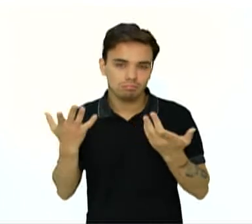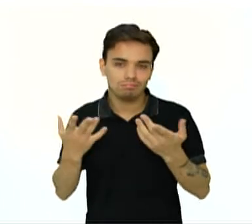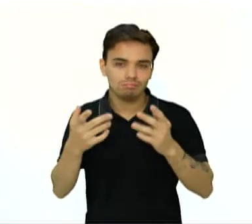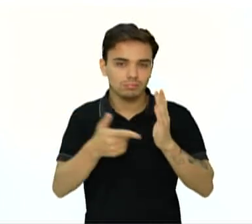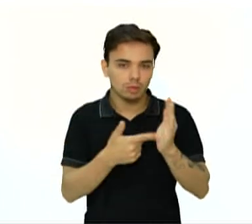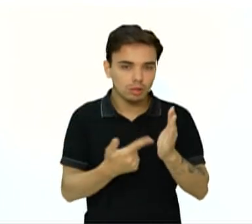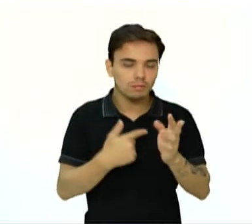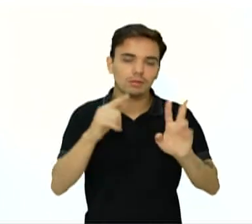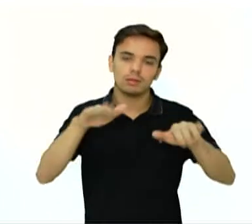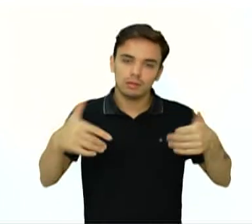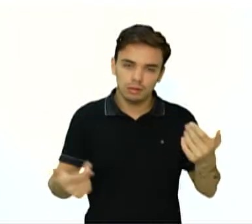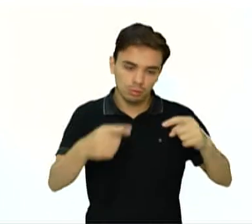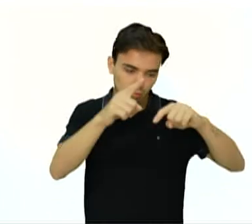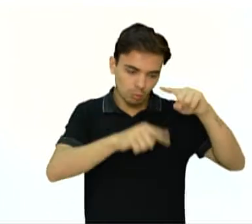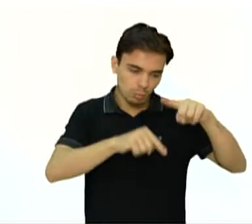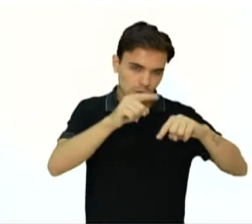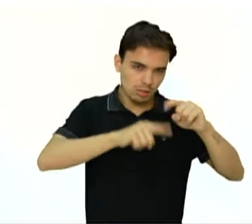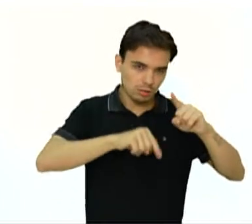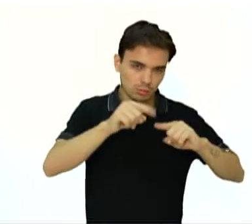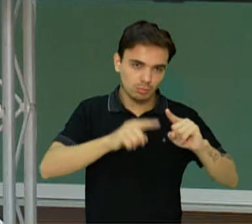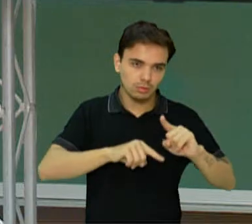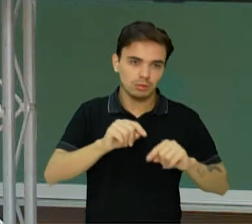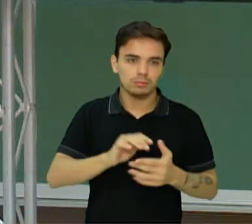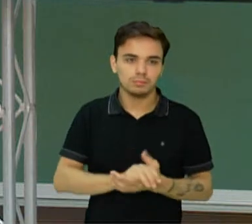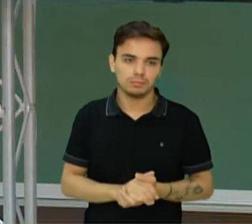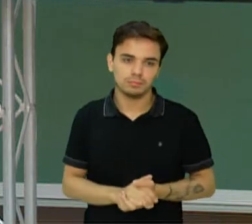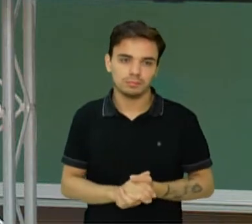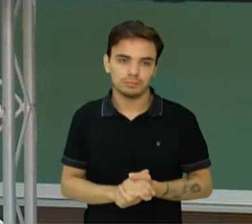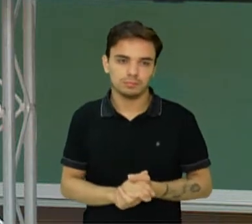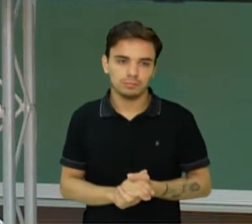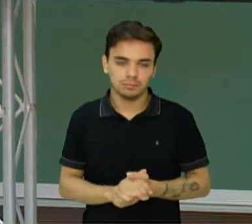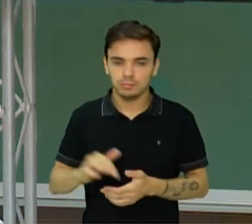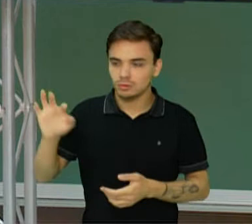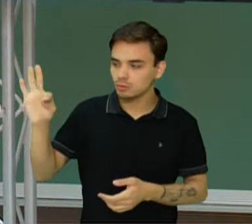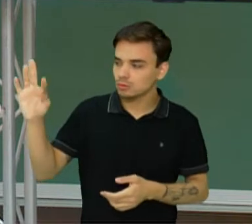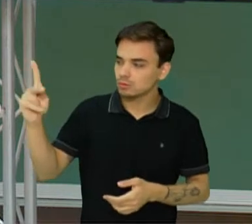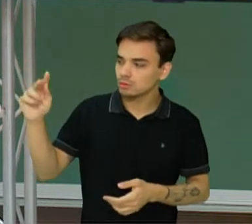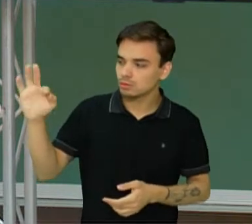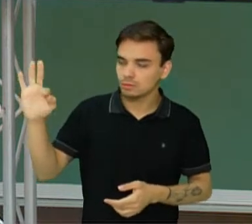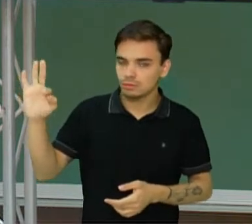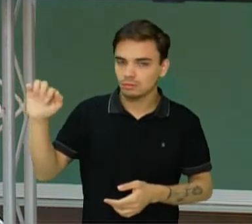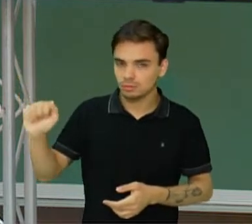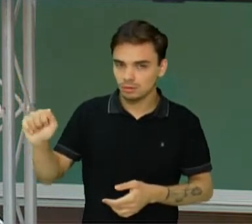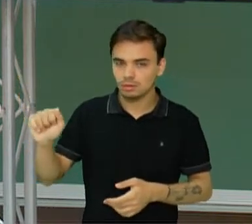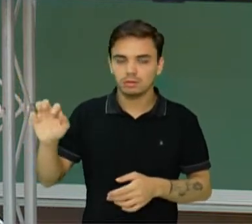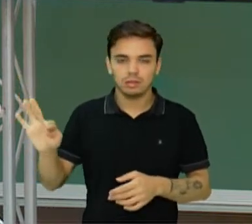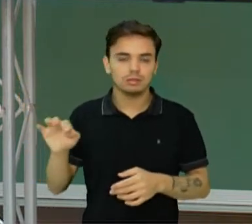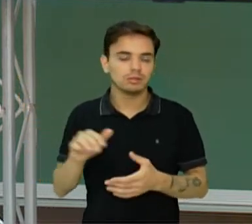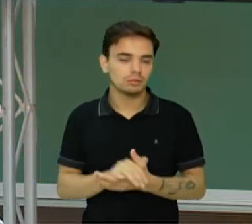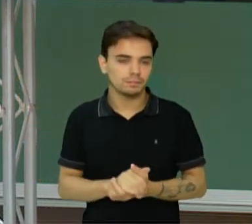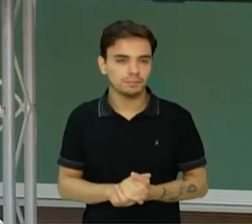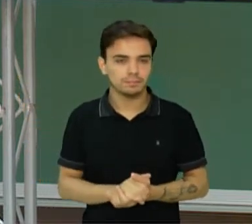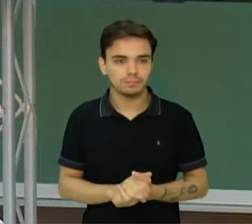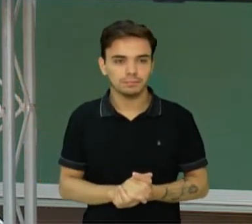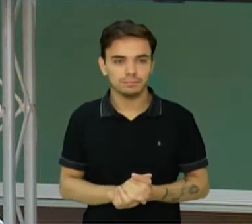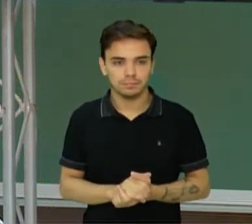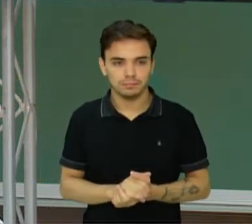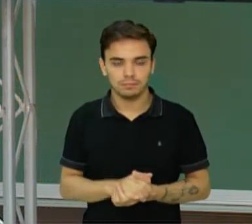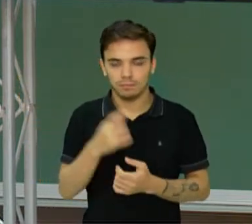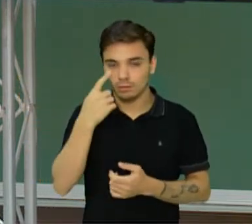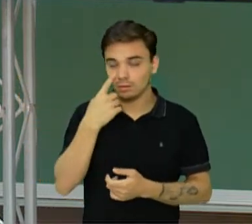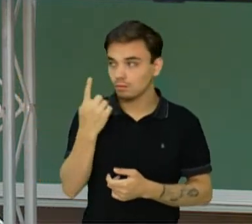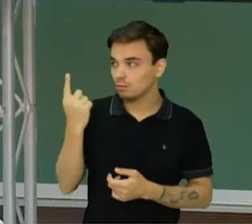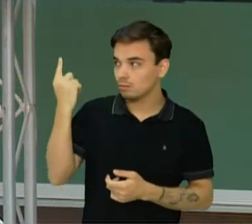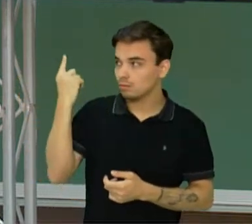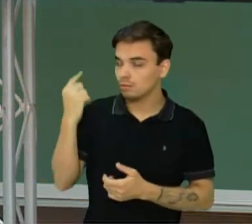que ser o that. Who somente para pessoas. B. My mother has a book by Charlotte Bronte whose name